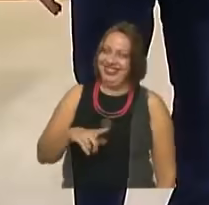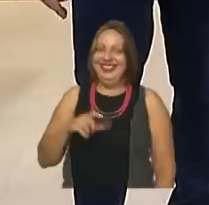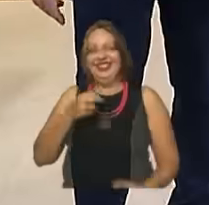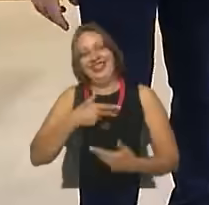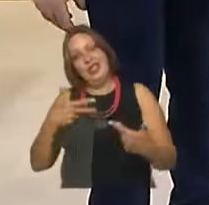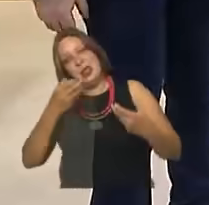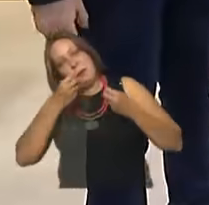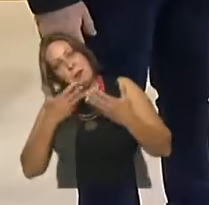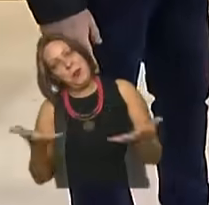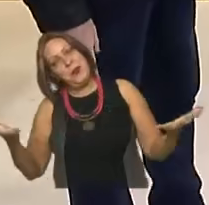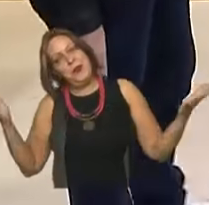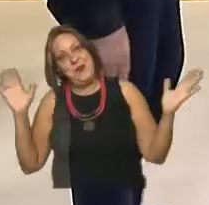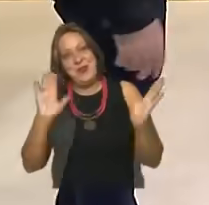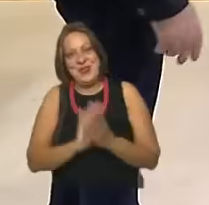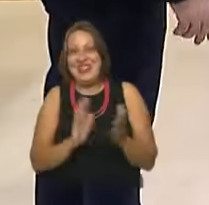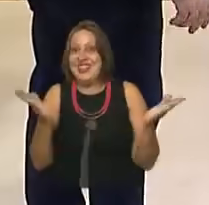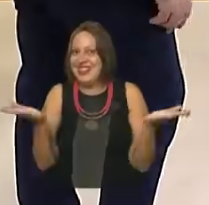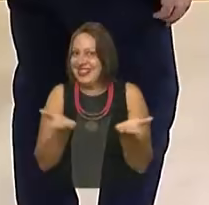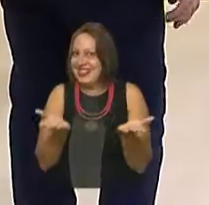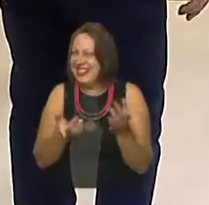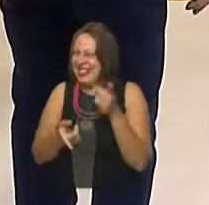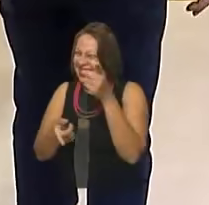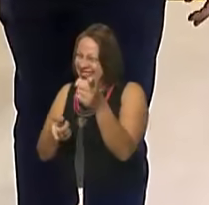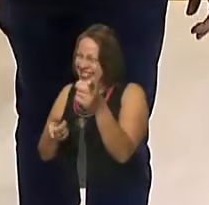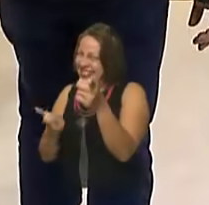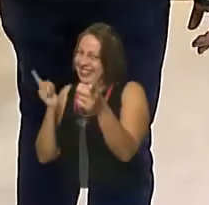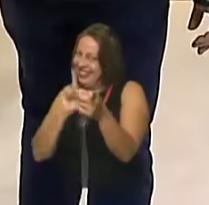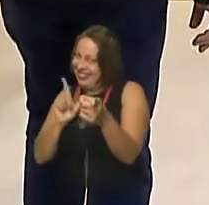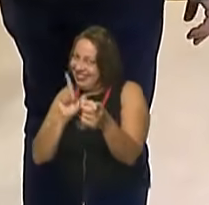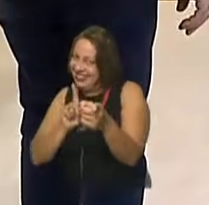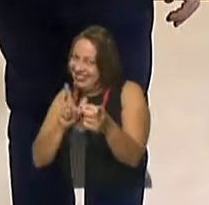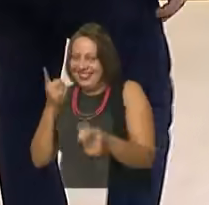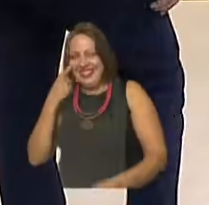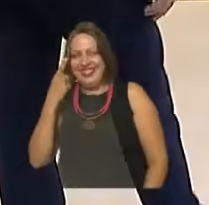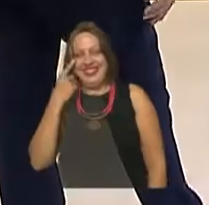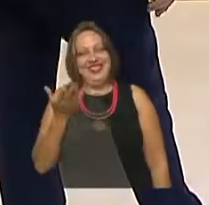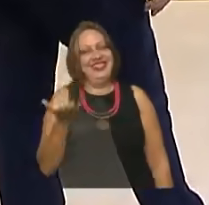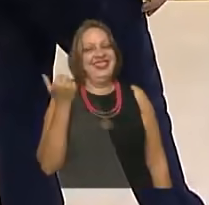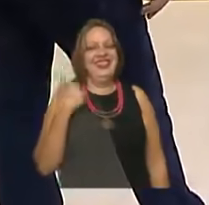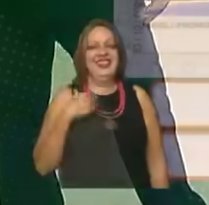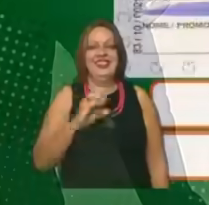coisa boa, e agora? Será que é você que vai faturar? Vamos lá,